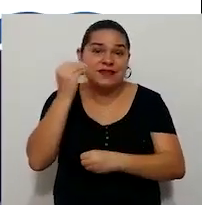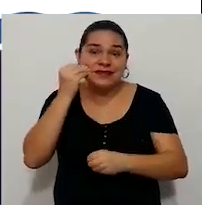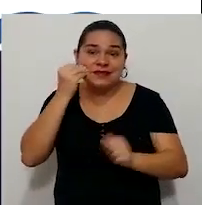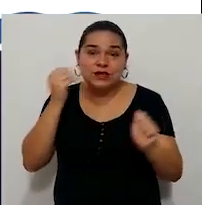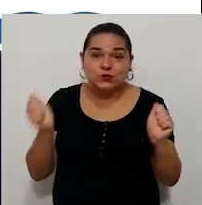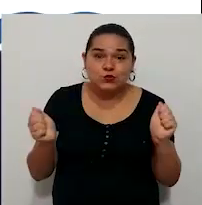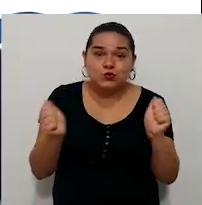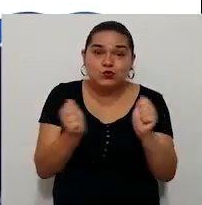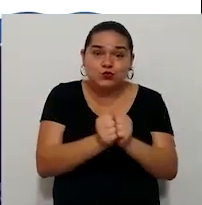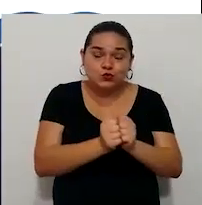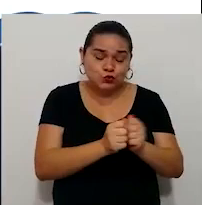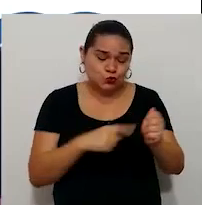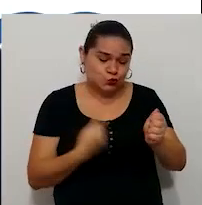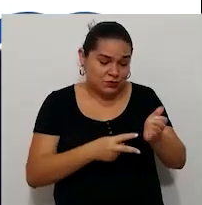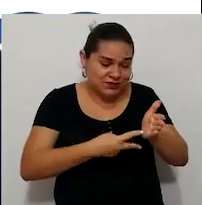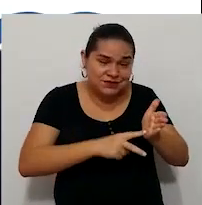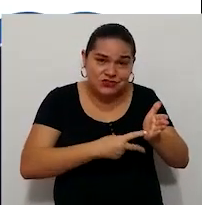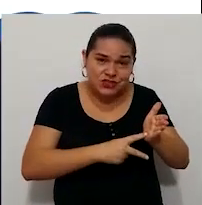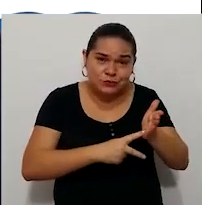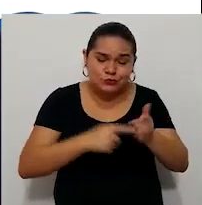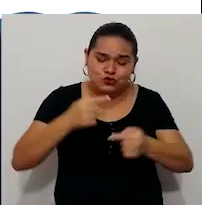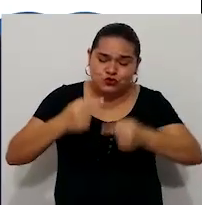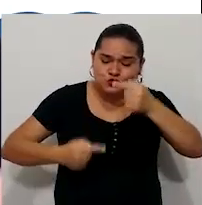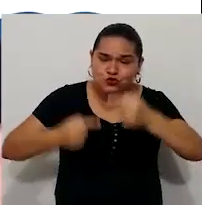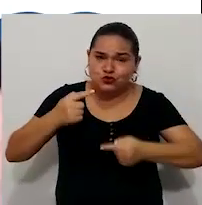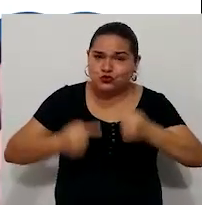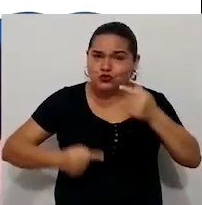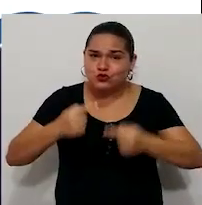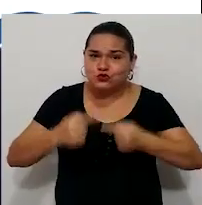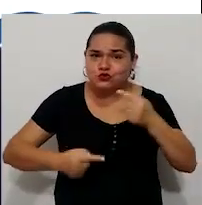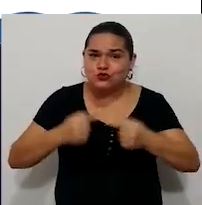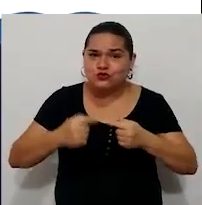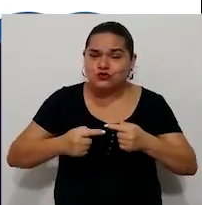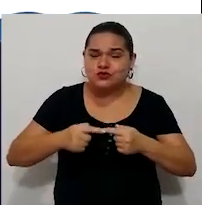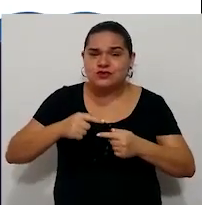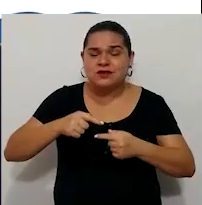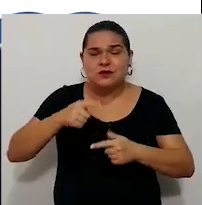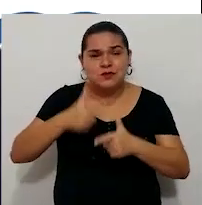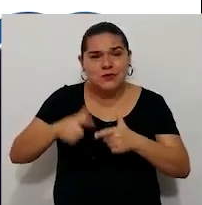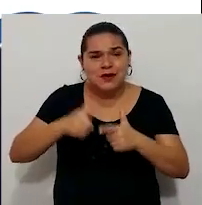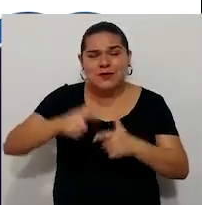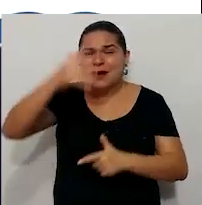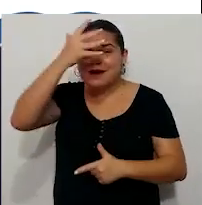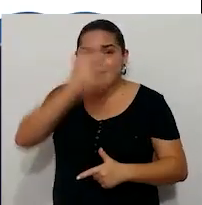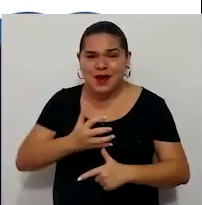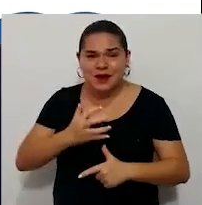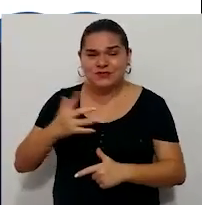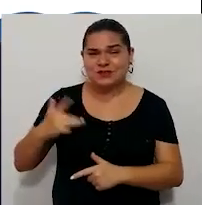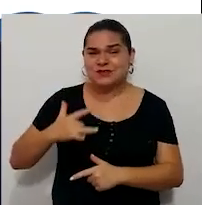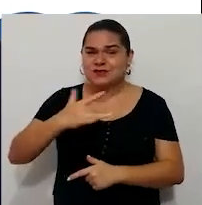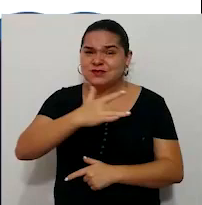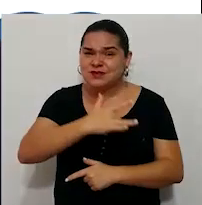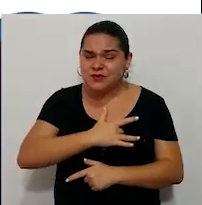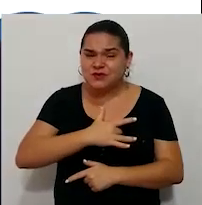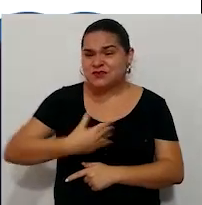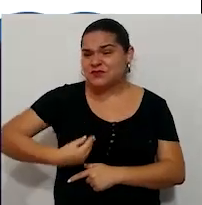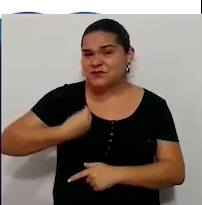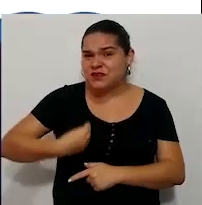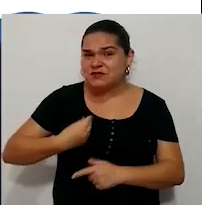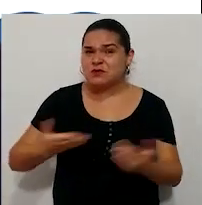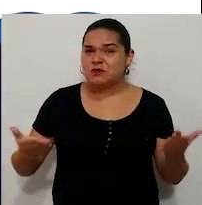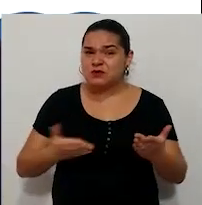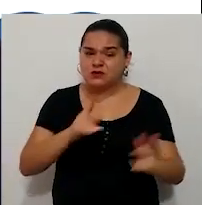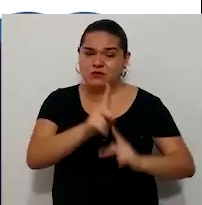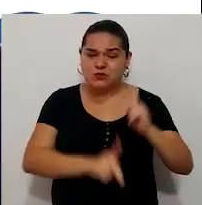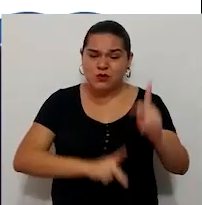com as centrais, discutirmos essa grave situação de saúde que vive a